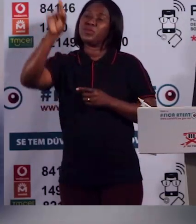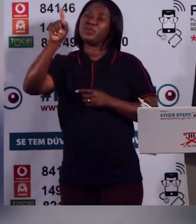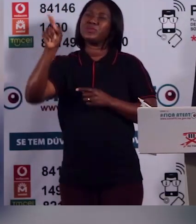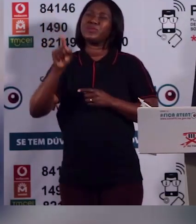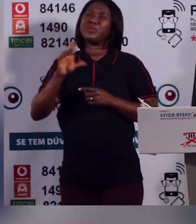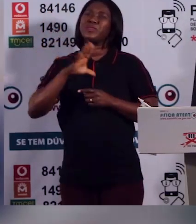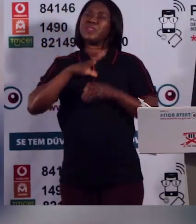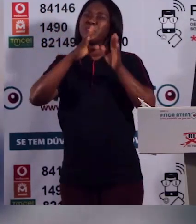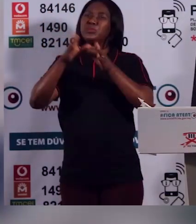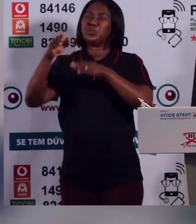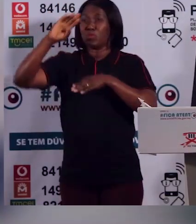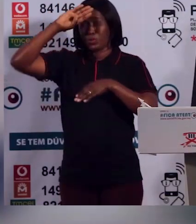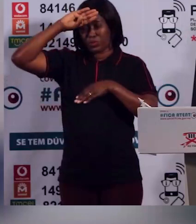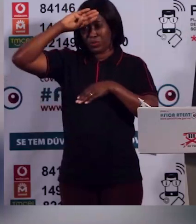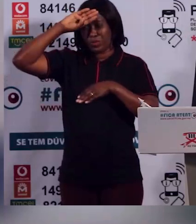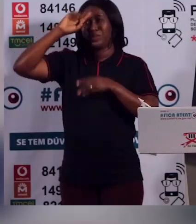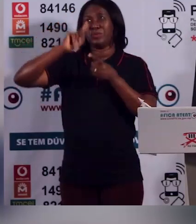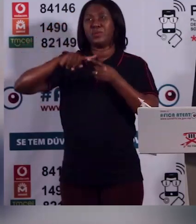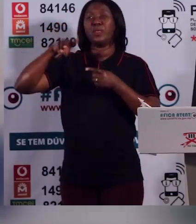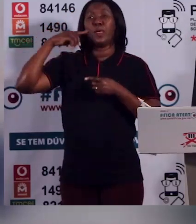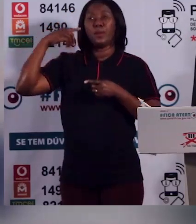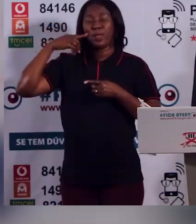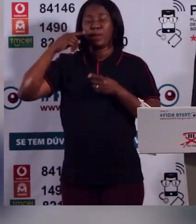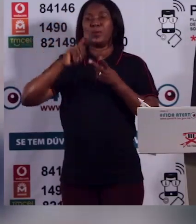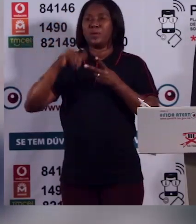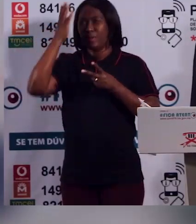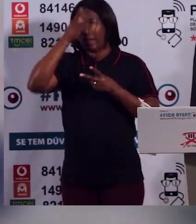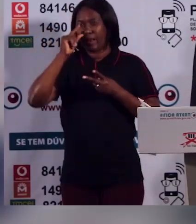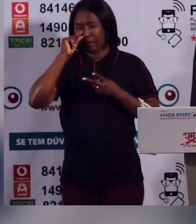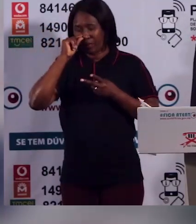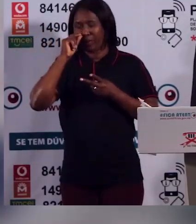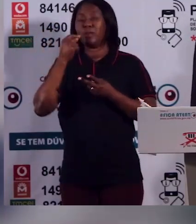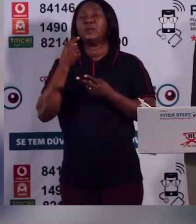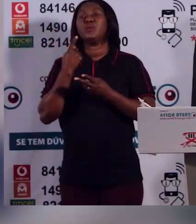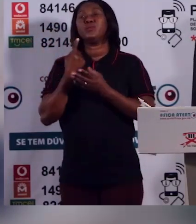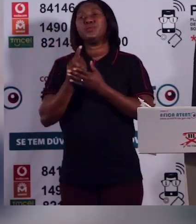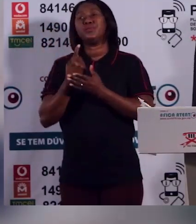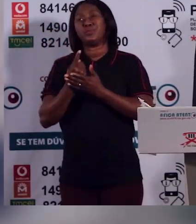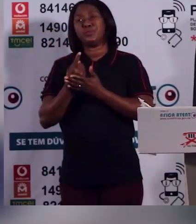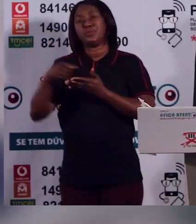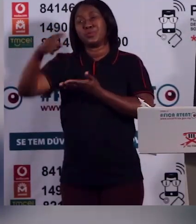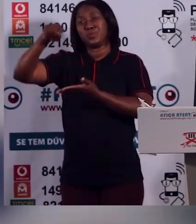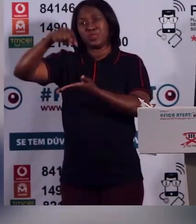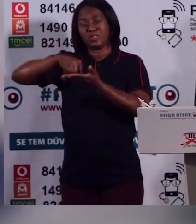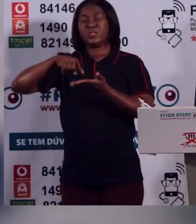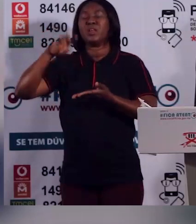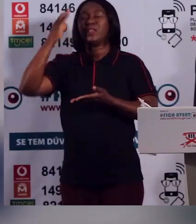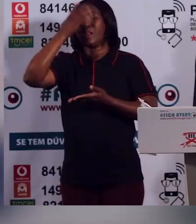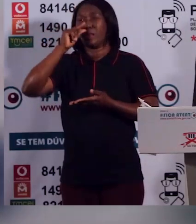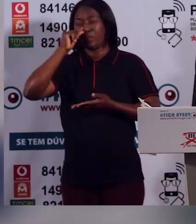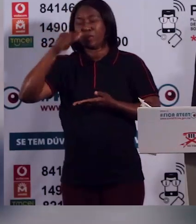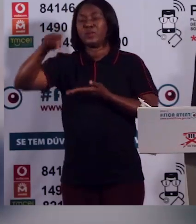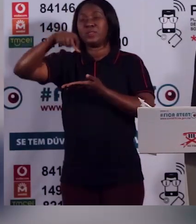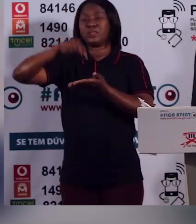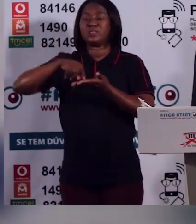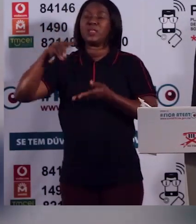de positividade são Cabo Delgado e Nampula, principalmente devido às epidemias na cidade de Nampula e na cidade de Pemba,